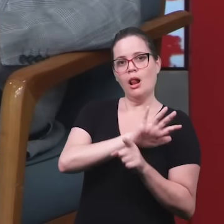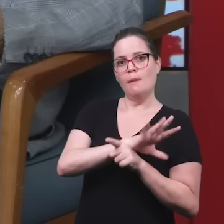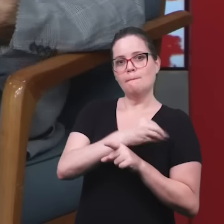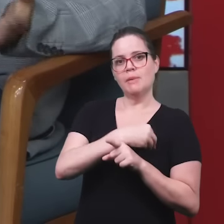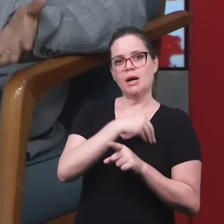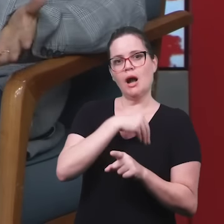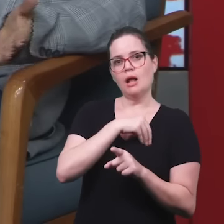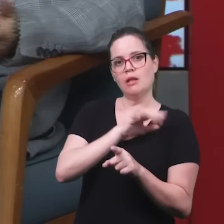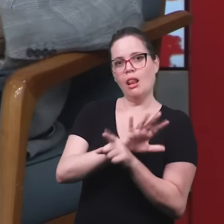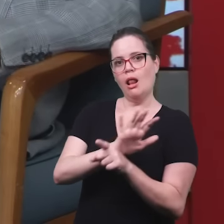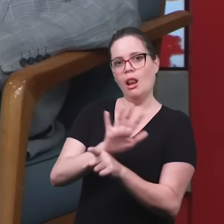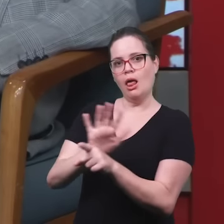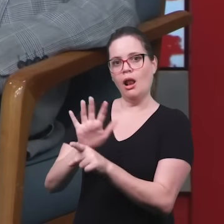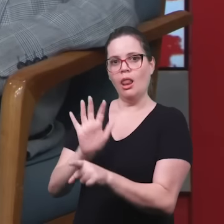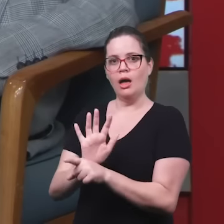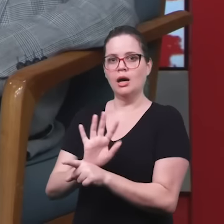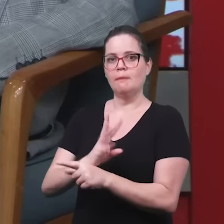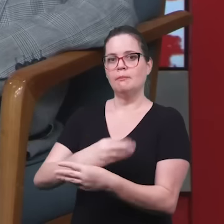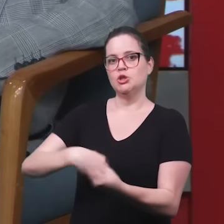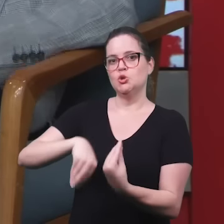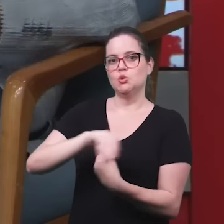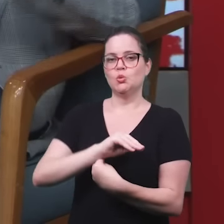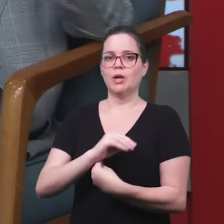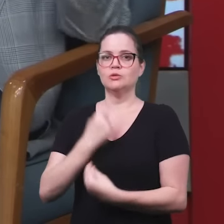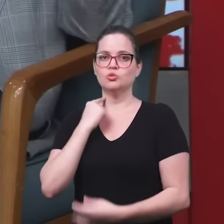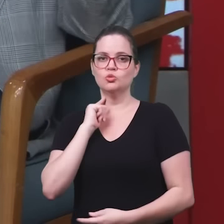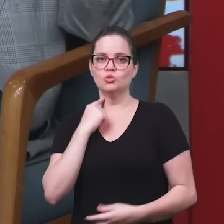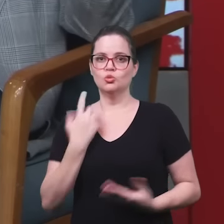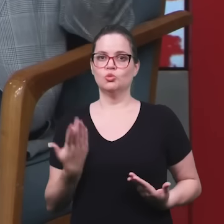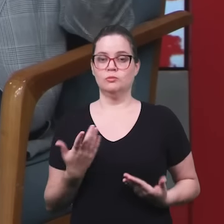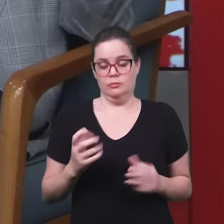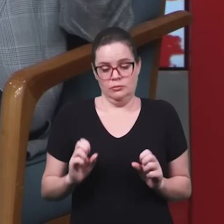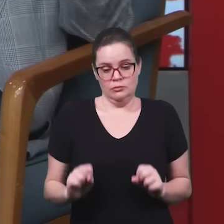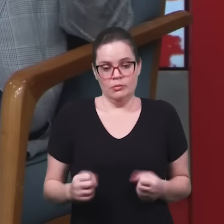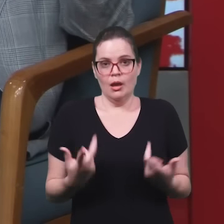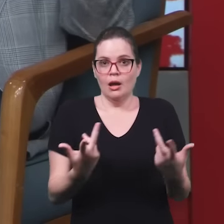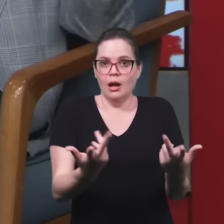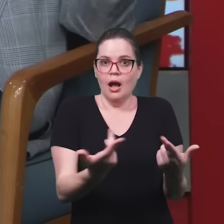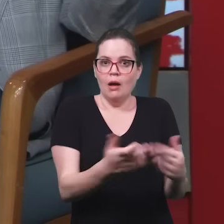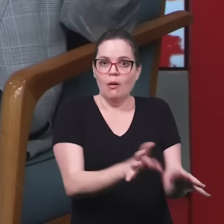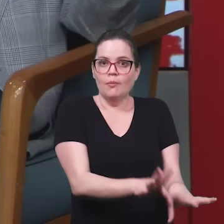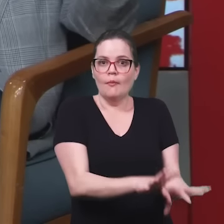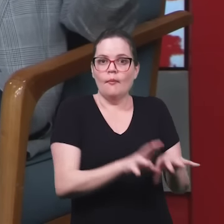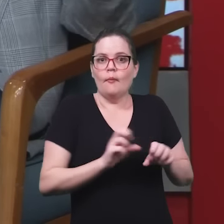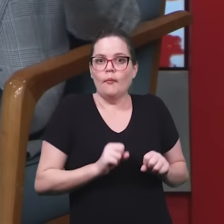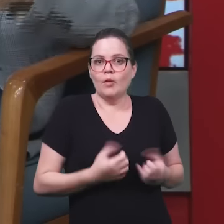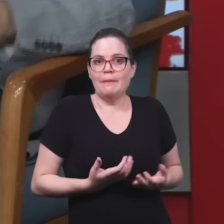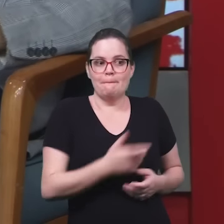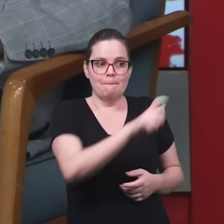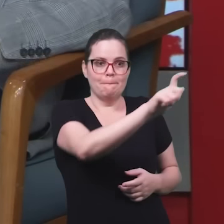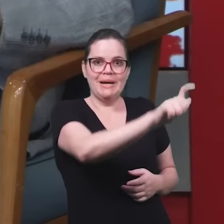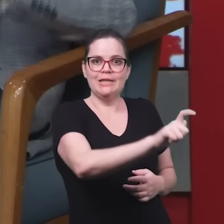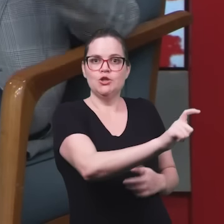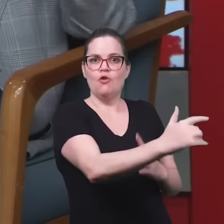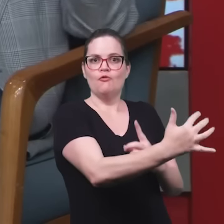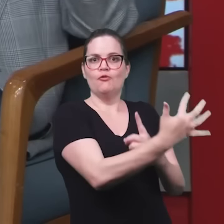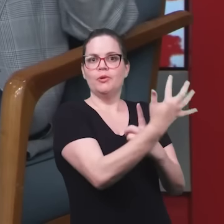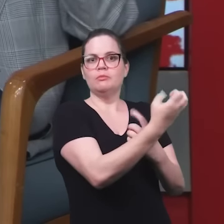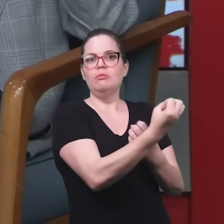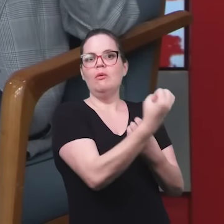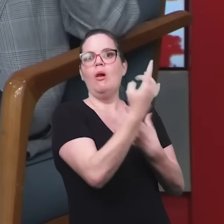O corpo pode ser contaminado. Você pode ser contagiado, né?